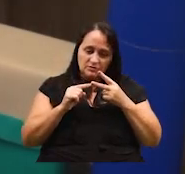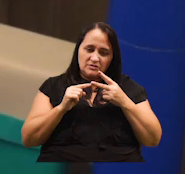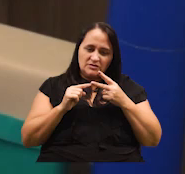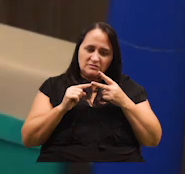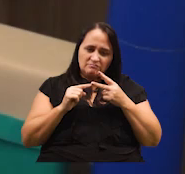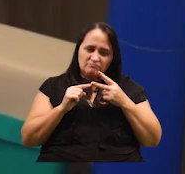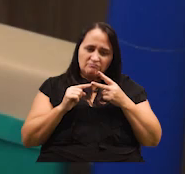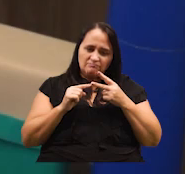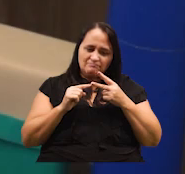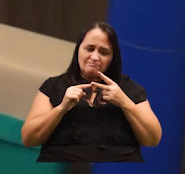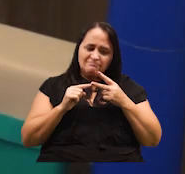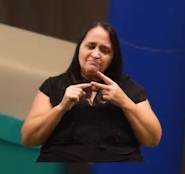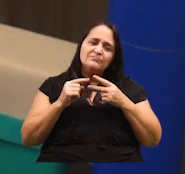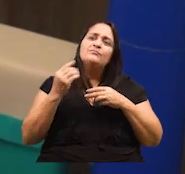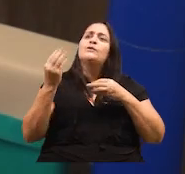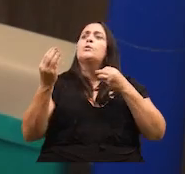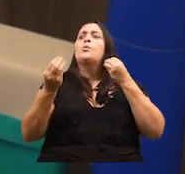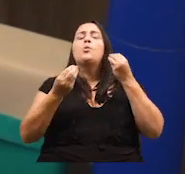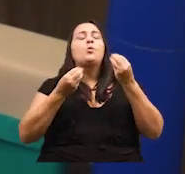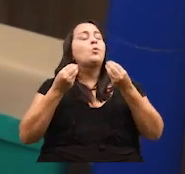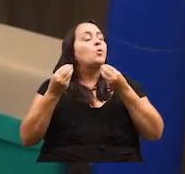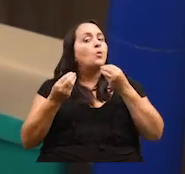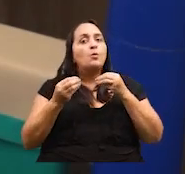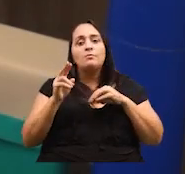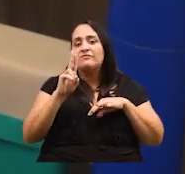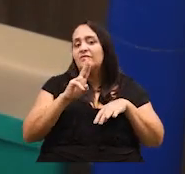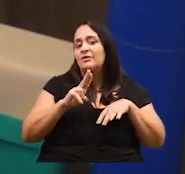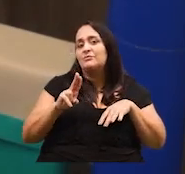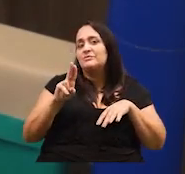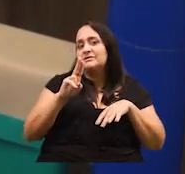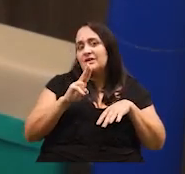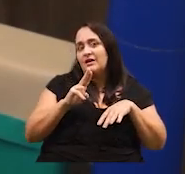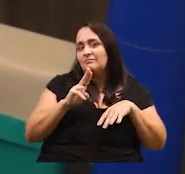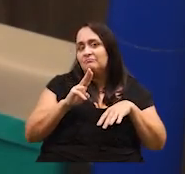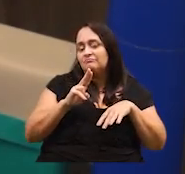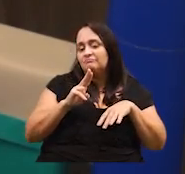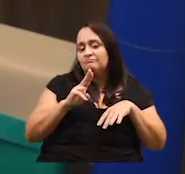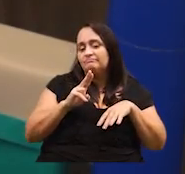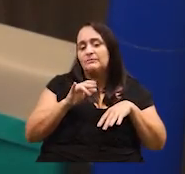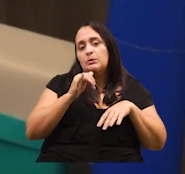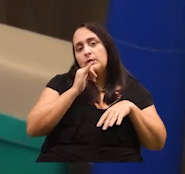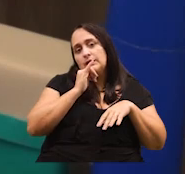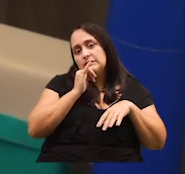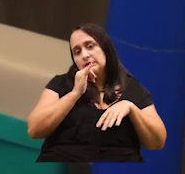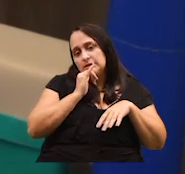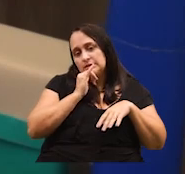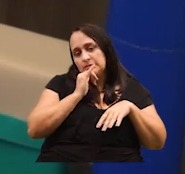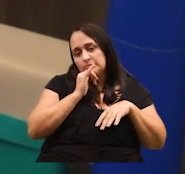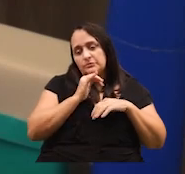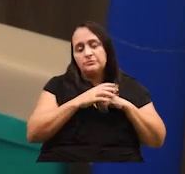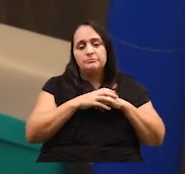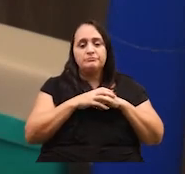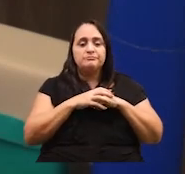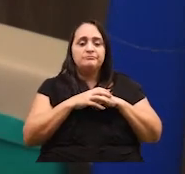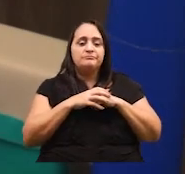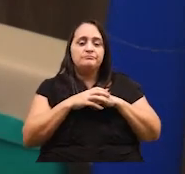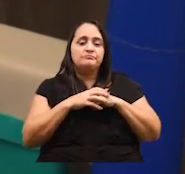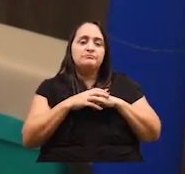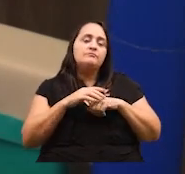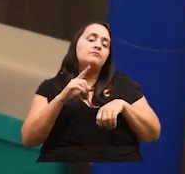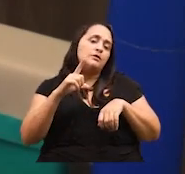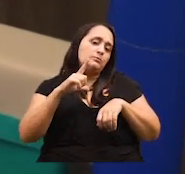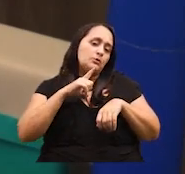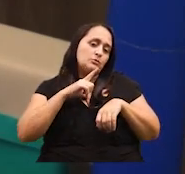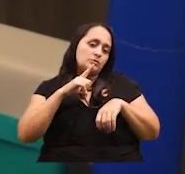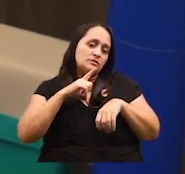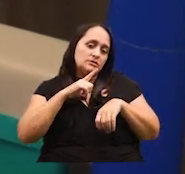a gente vai usar daqueles ingredientes para construir um prato, tá? Porque, por exemplo, eu posso ter leite